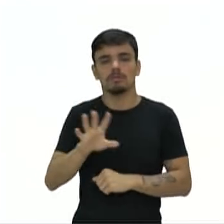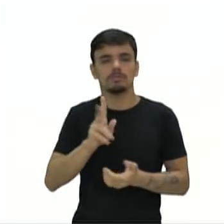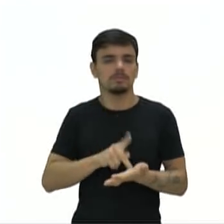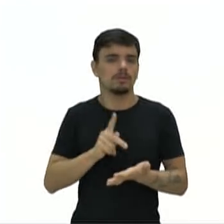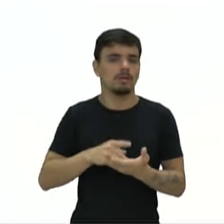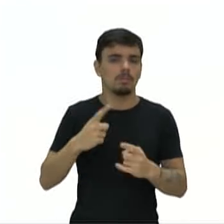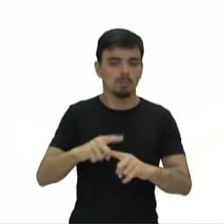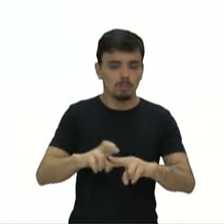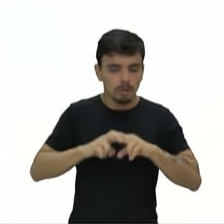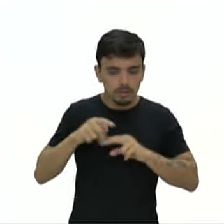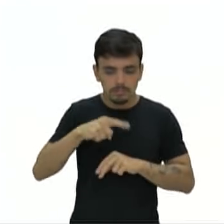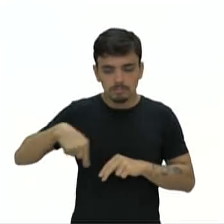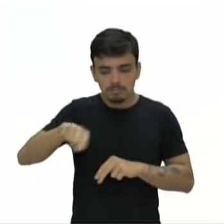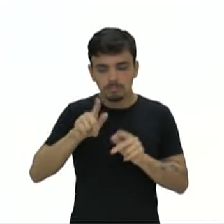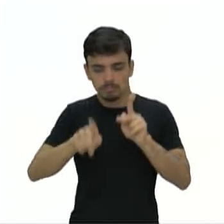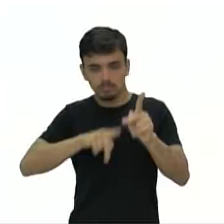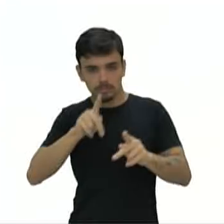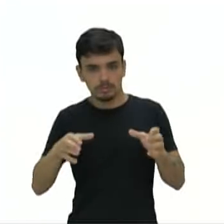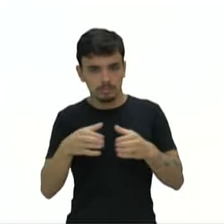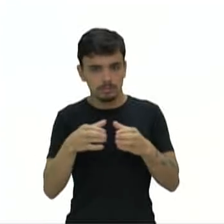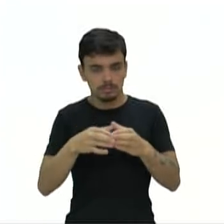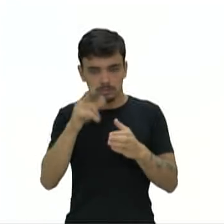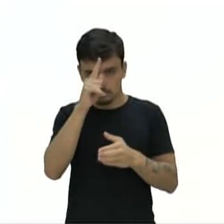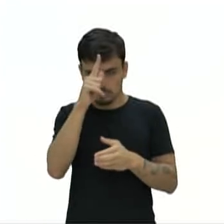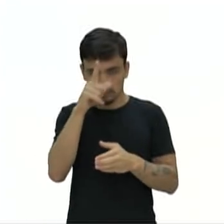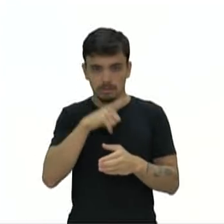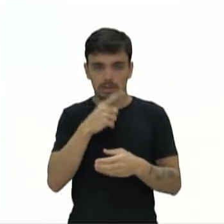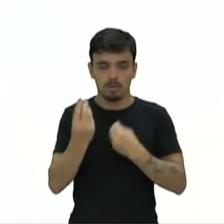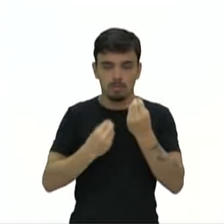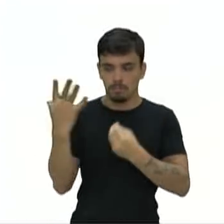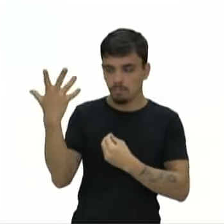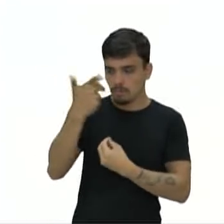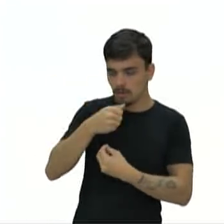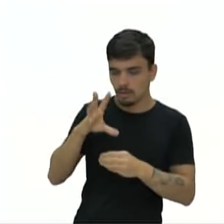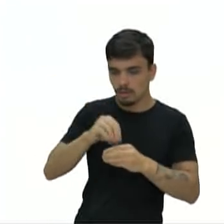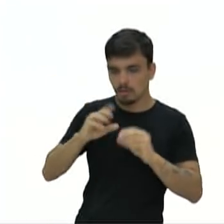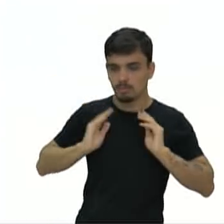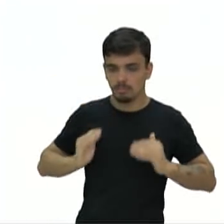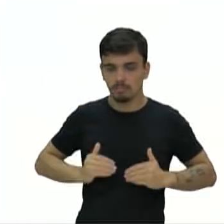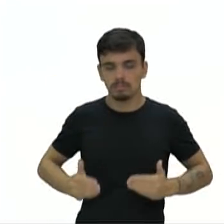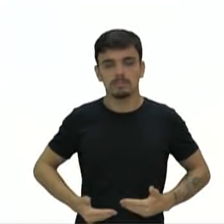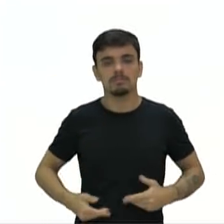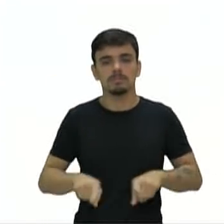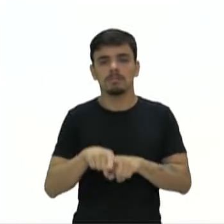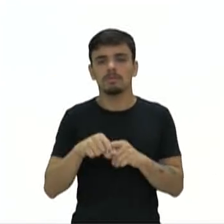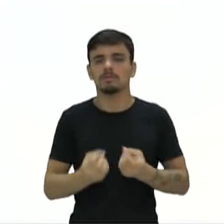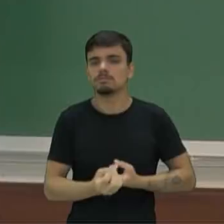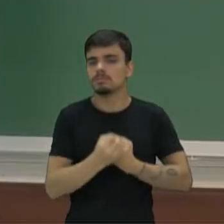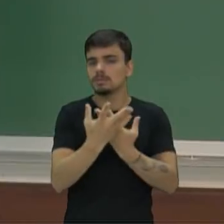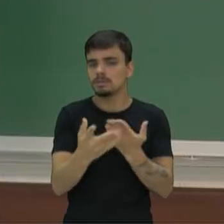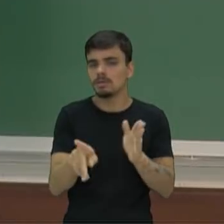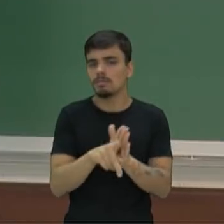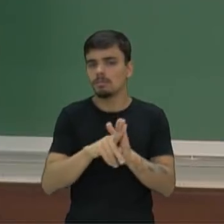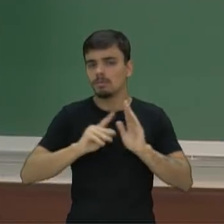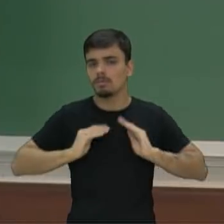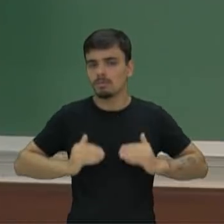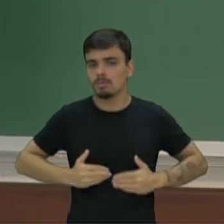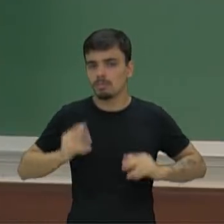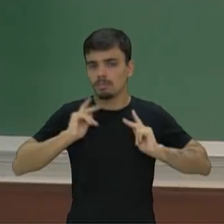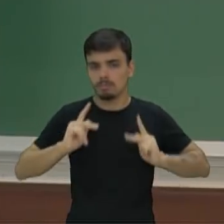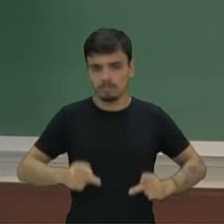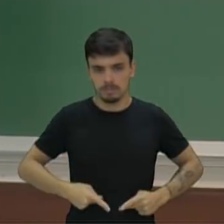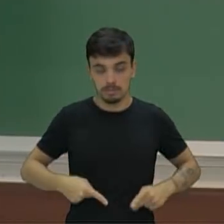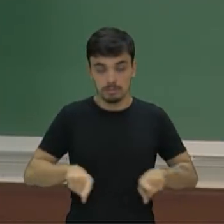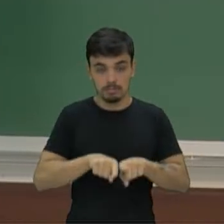a beleza estava nas proporções entre as partes do corpo humano. Buscavam a expressão do corpo humano e do movimento. Olha que bacana.